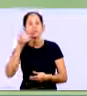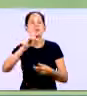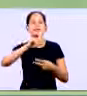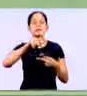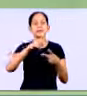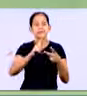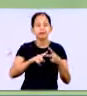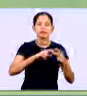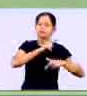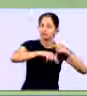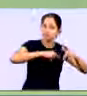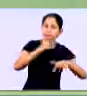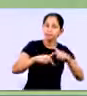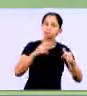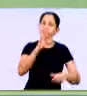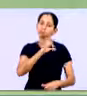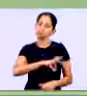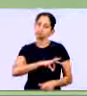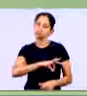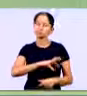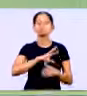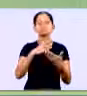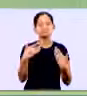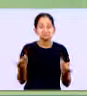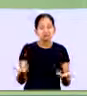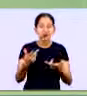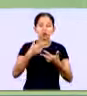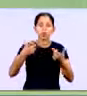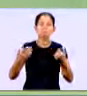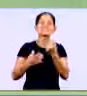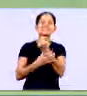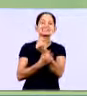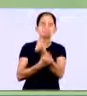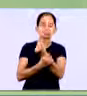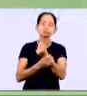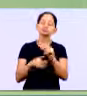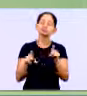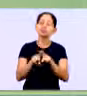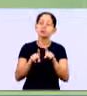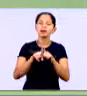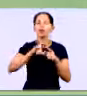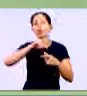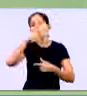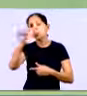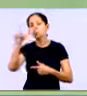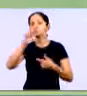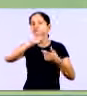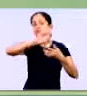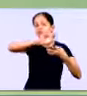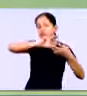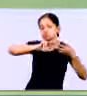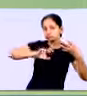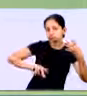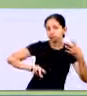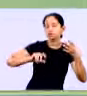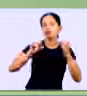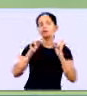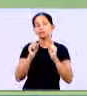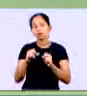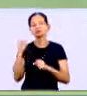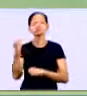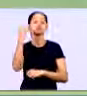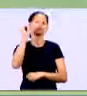de trabalhadores, ordenados, publicidade, seguros e muitas outras despesas. É muito importante que essas